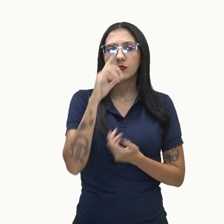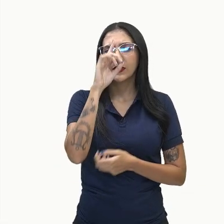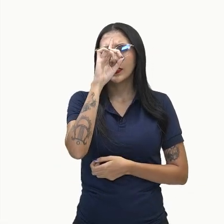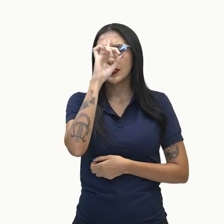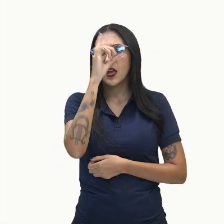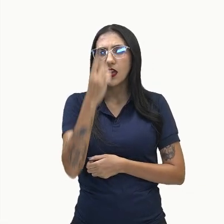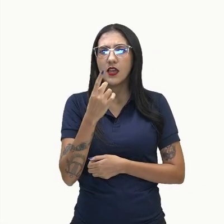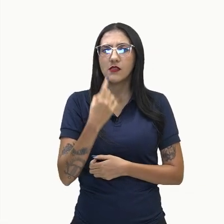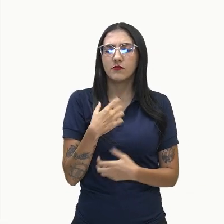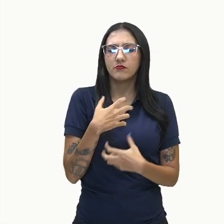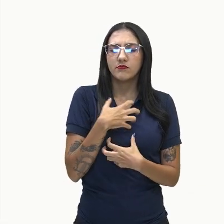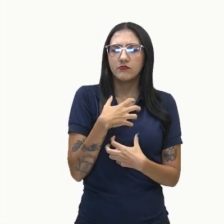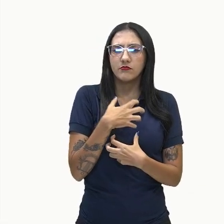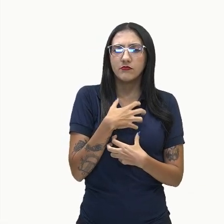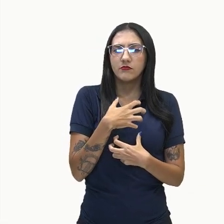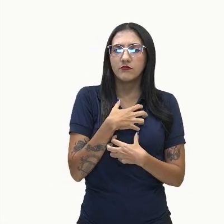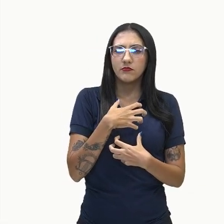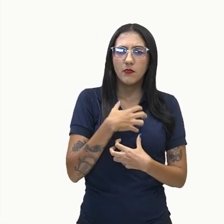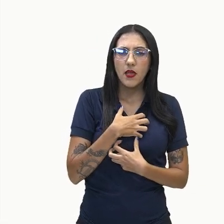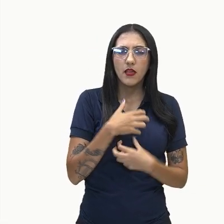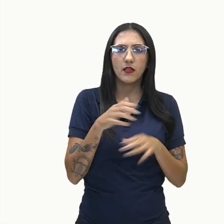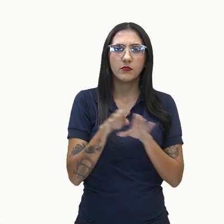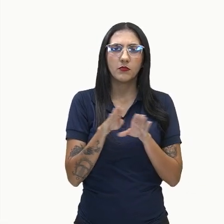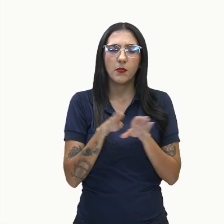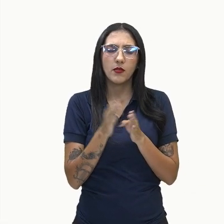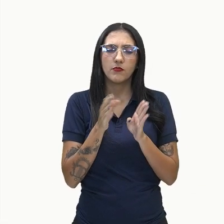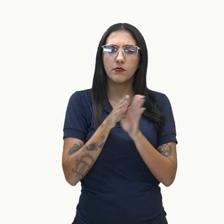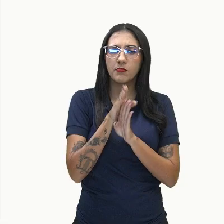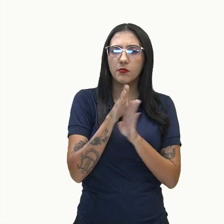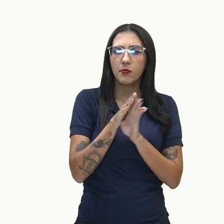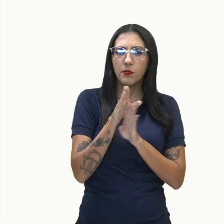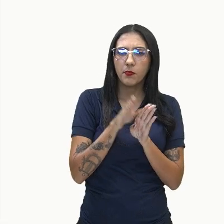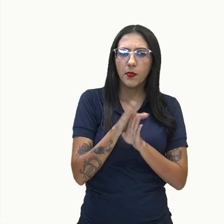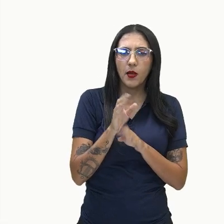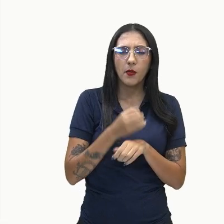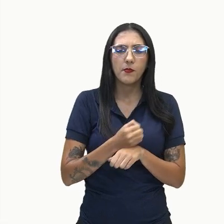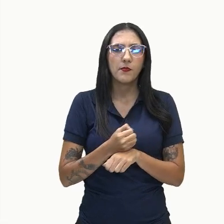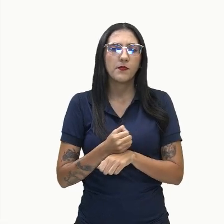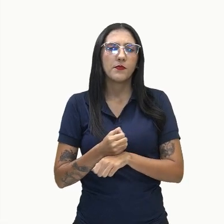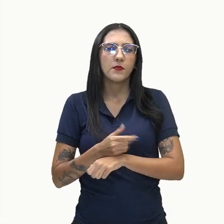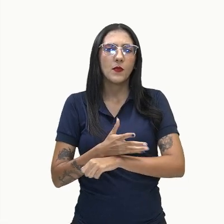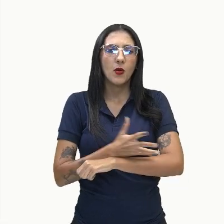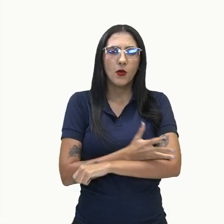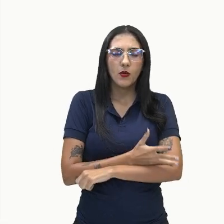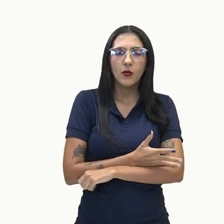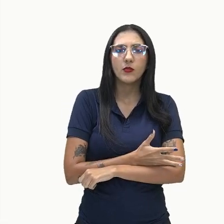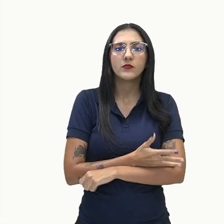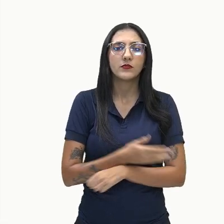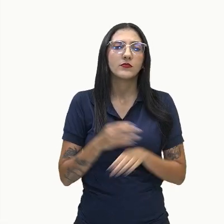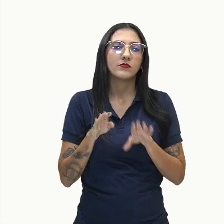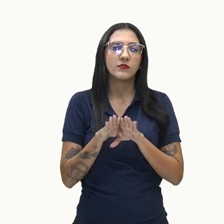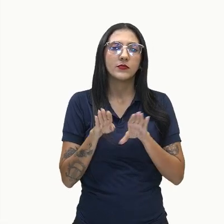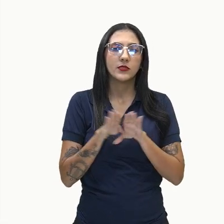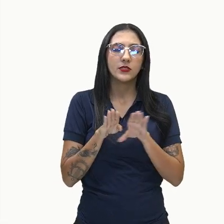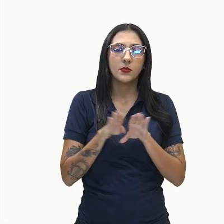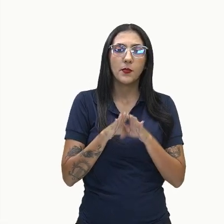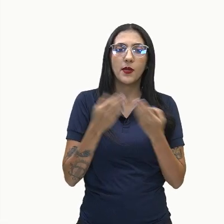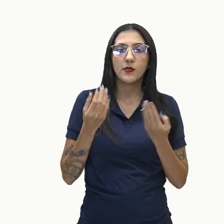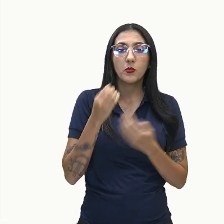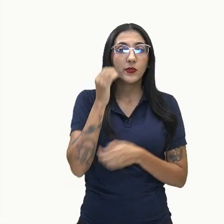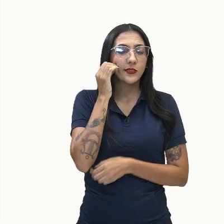ideias, seus sentimentos, suas emoções, transmitam instruções,